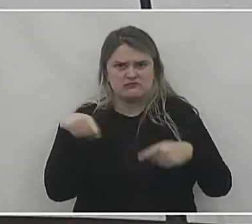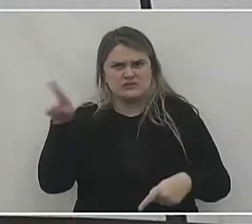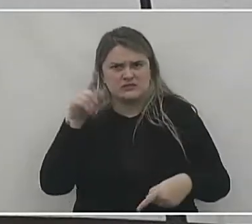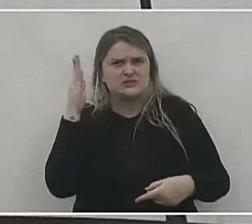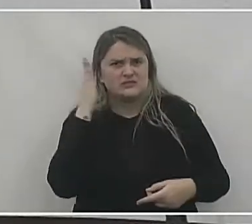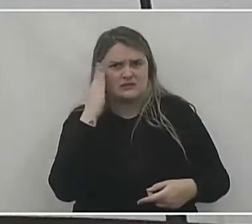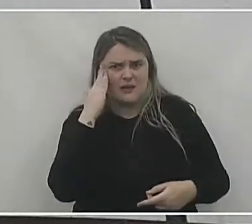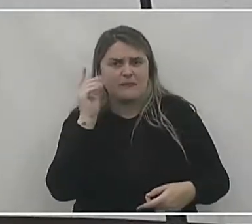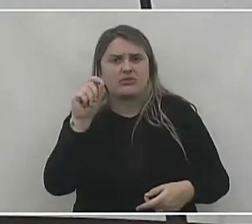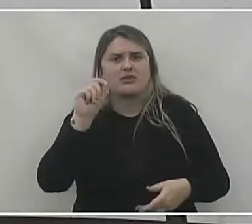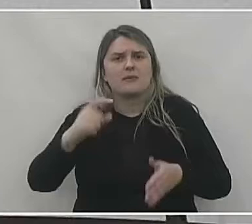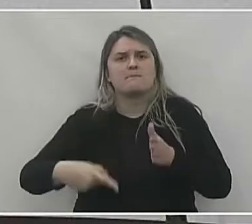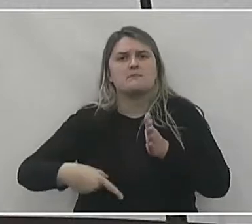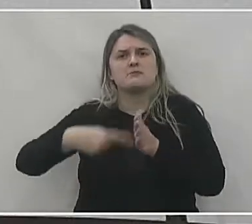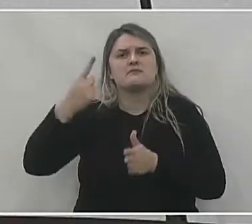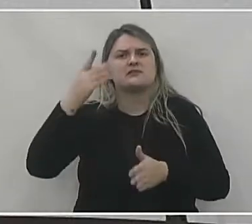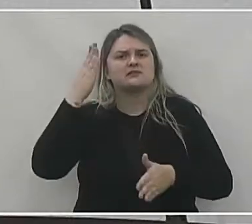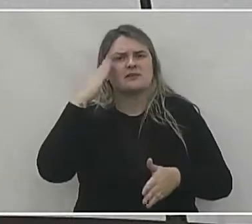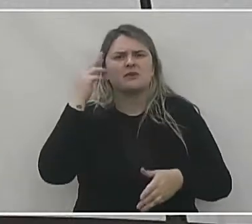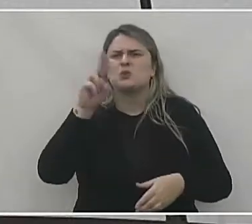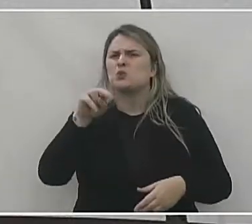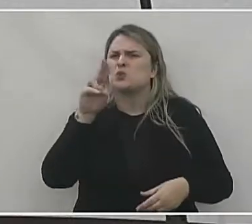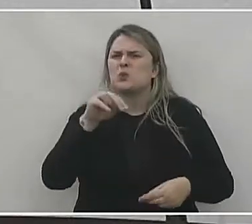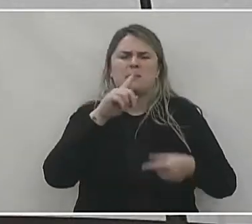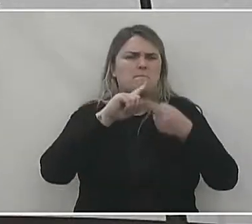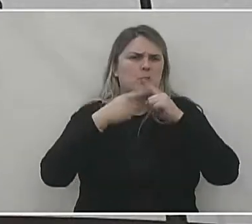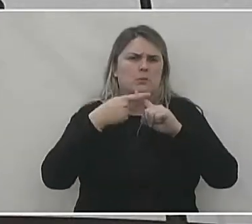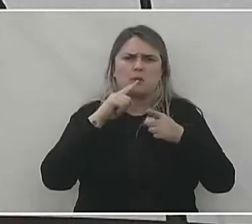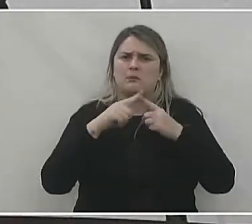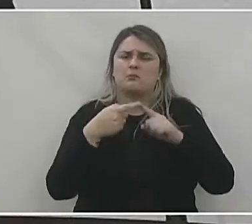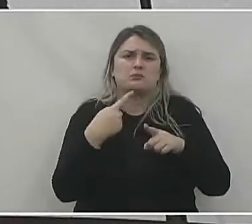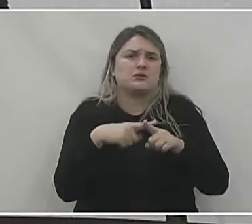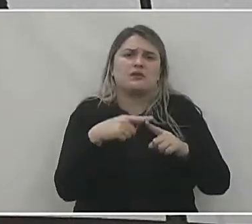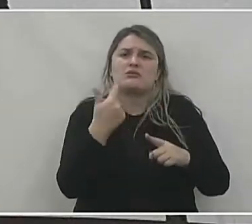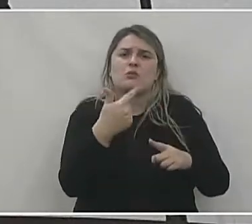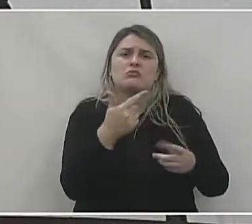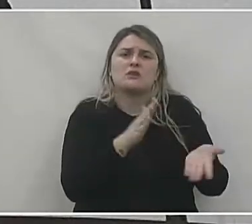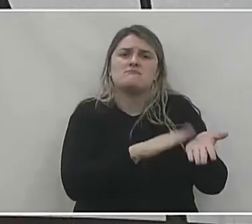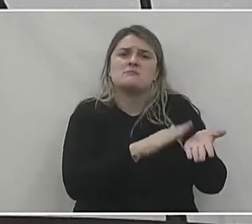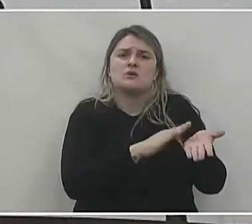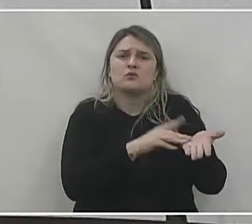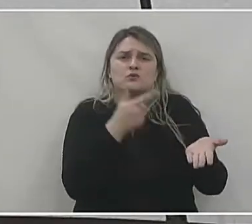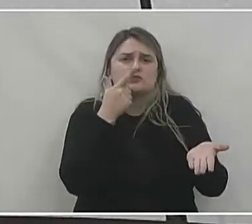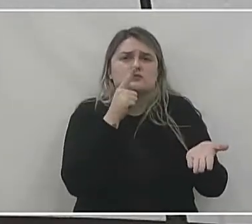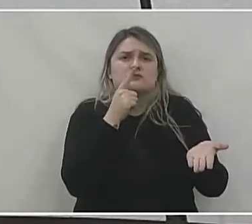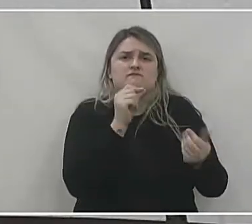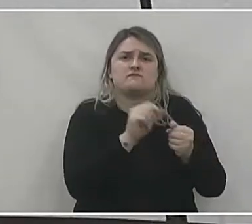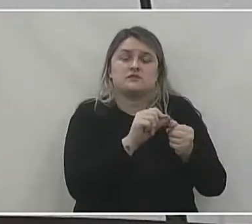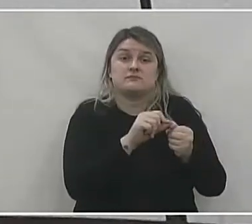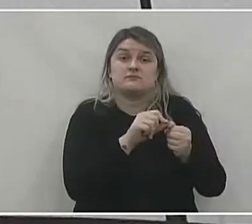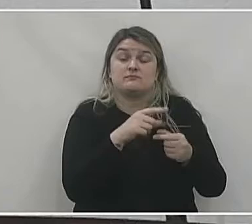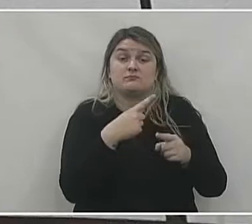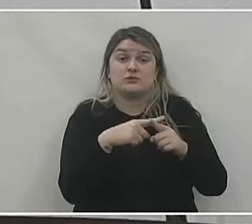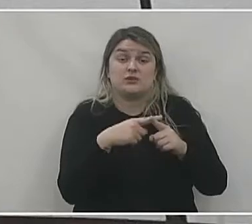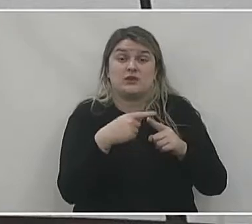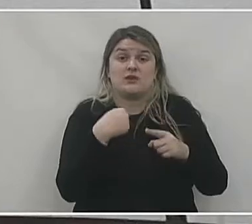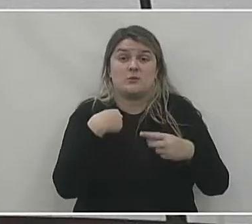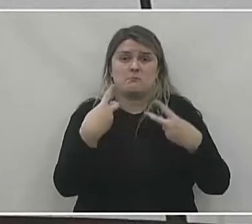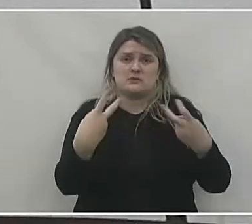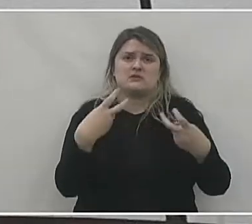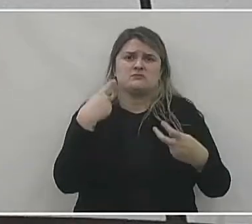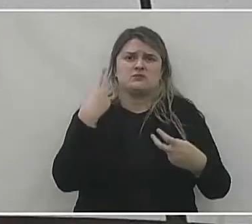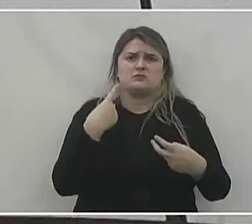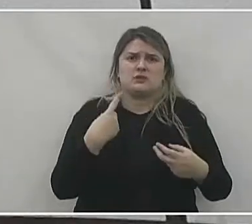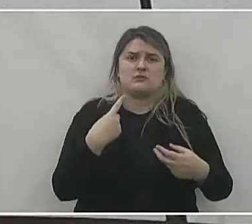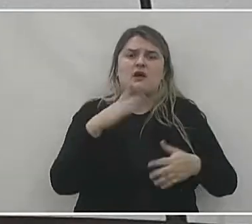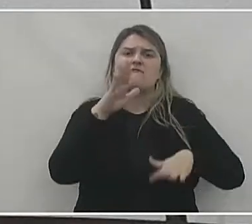vereadores e quem é de primeiro mandato, não prometa o que você não tem na mão. Porque eu vejo como deputado, às